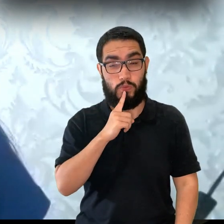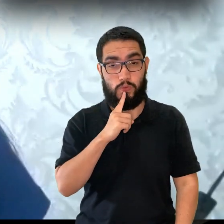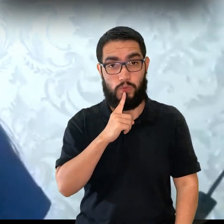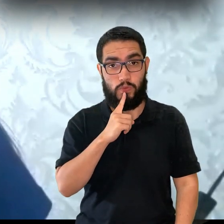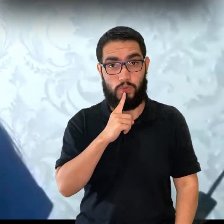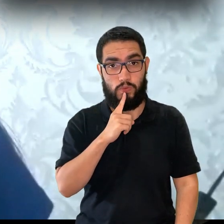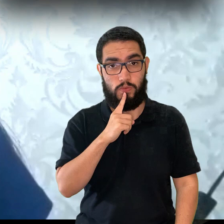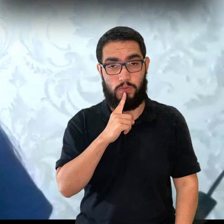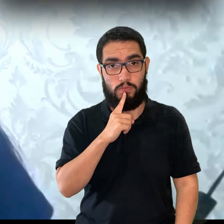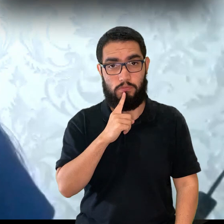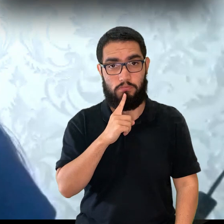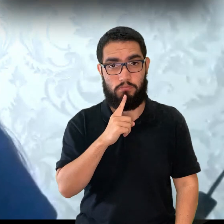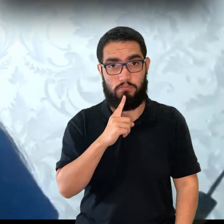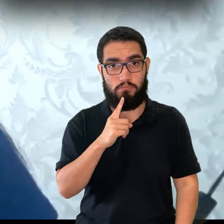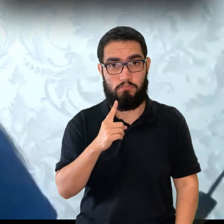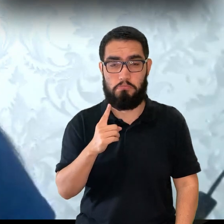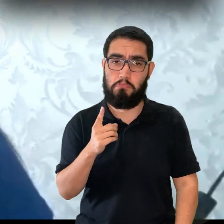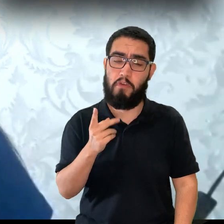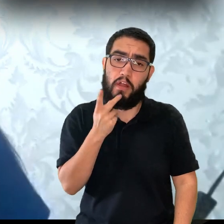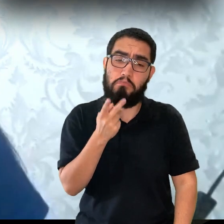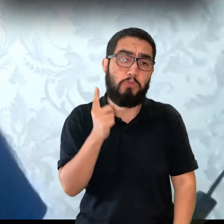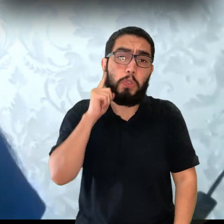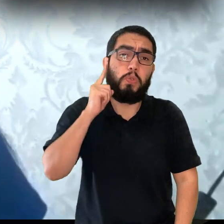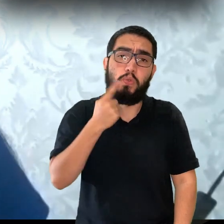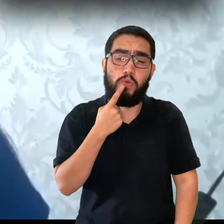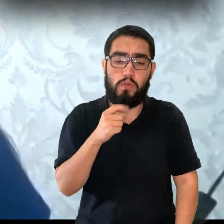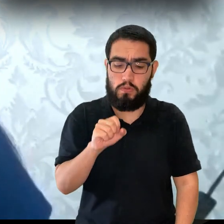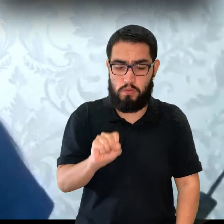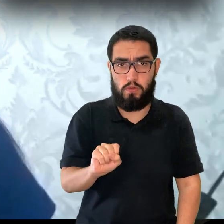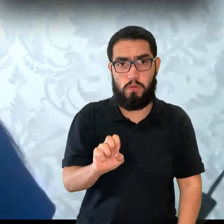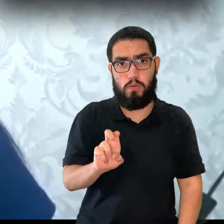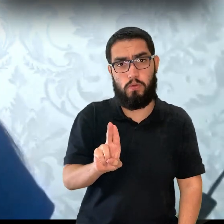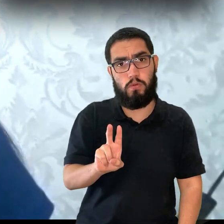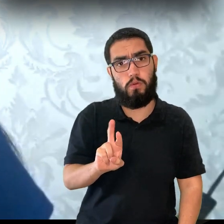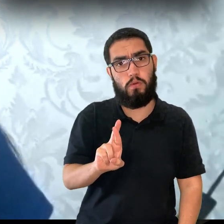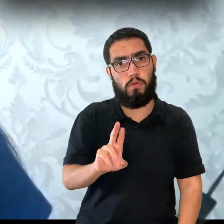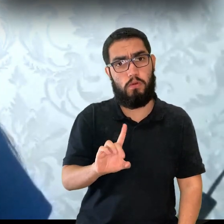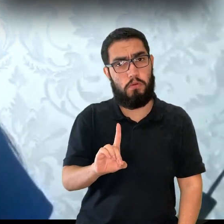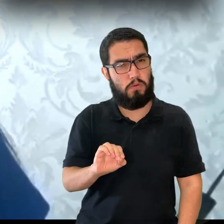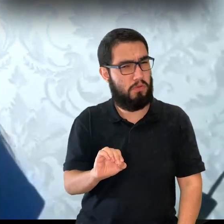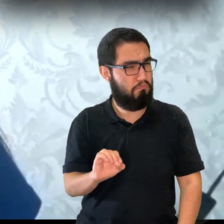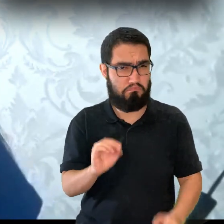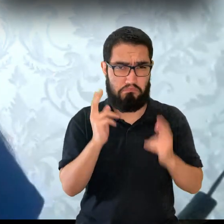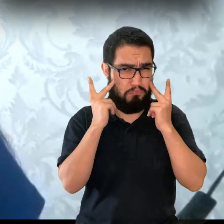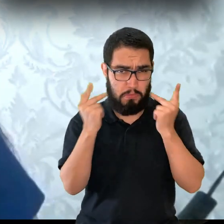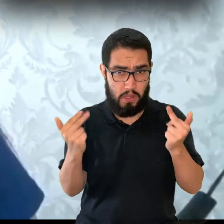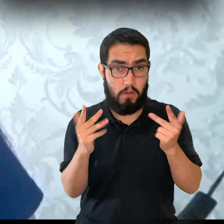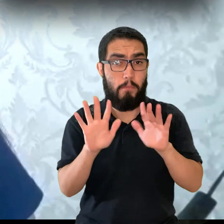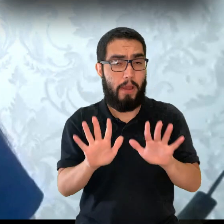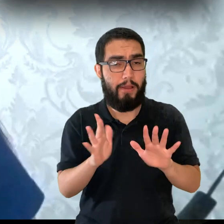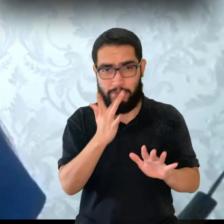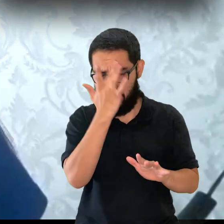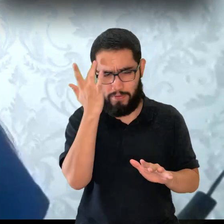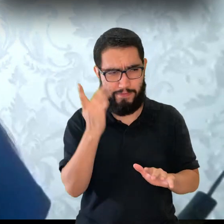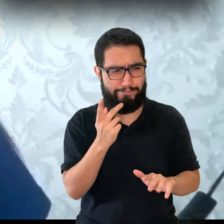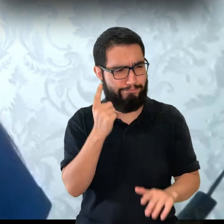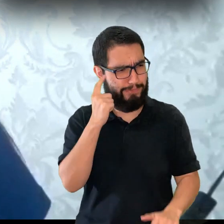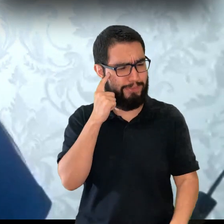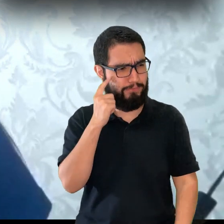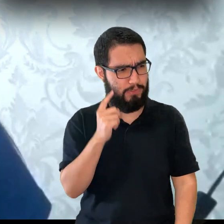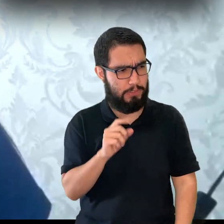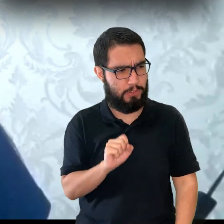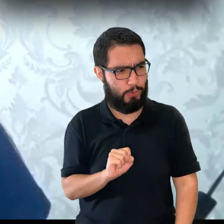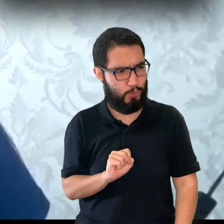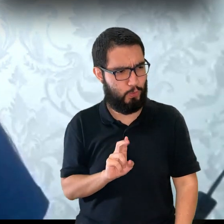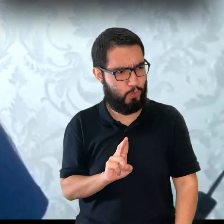se sente ofendido de ser chamado de surdo. O que acontece é que as pessoas têm receio de chamar de surdo, porque